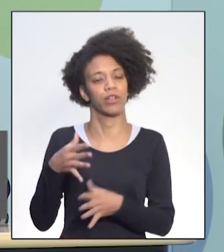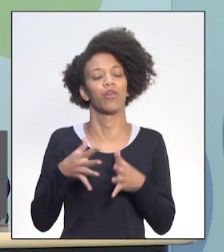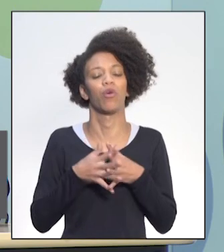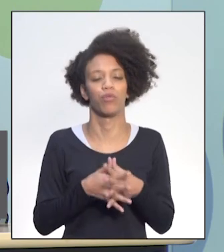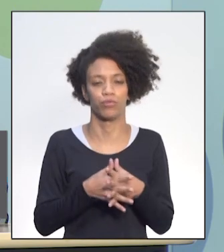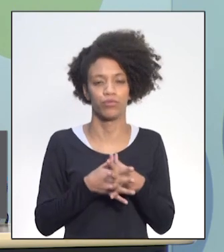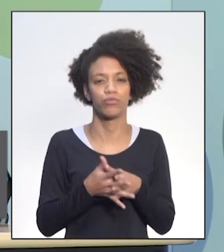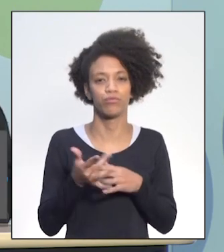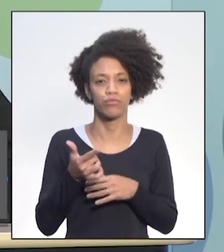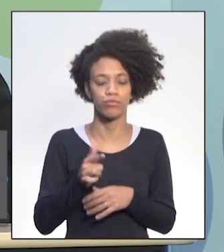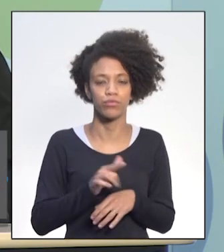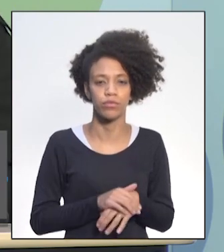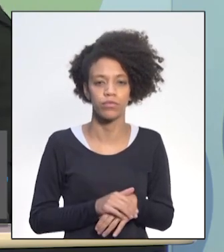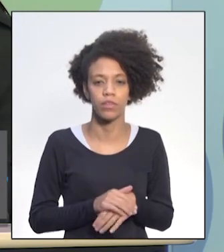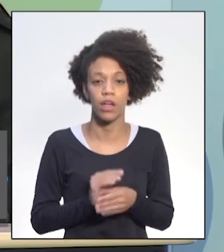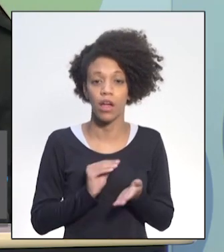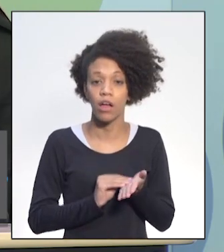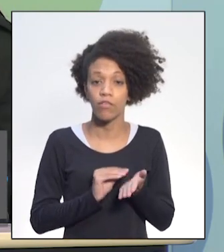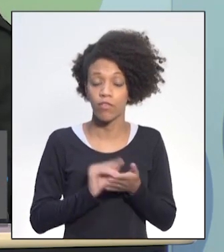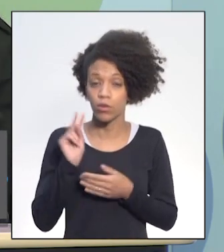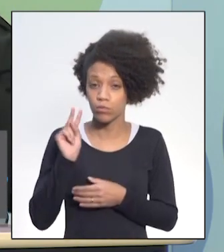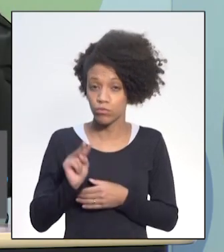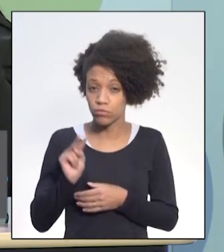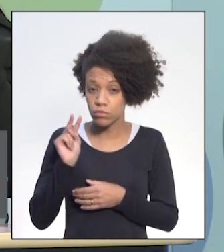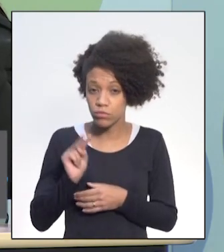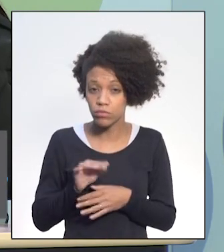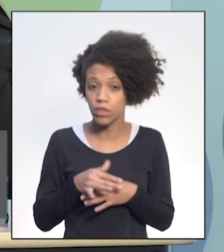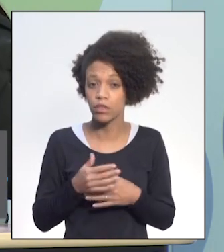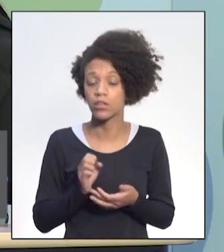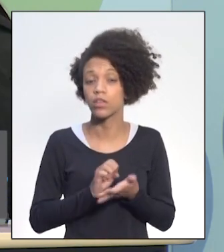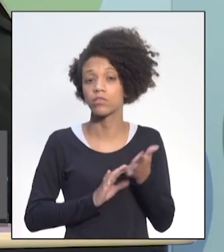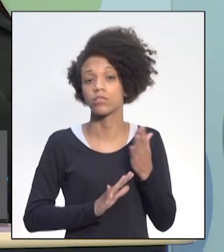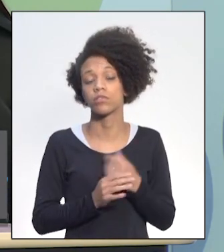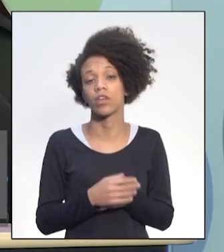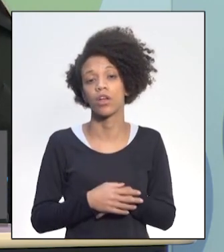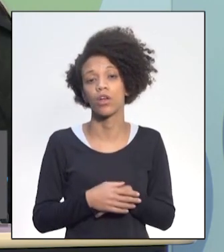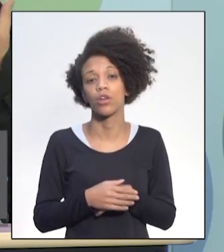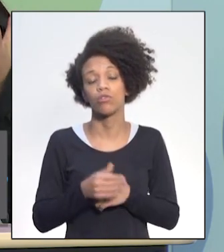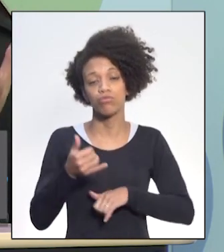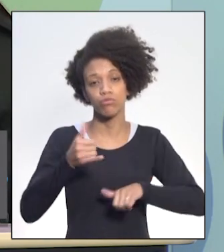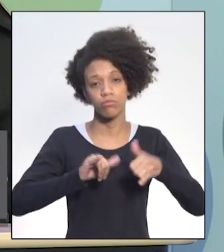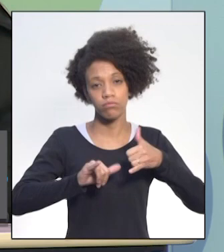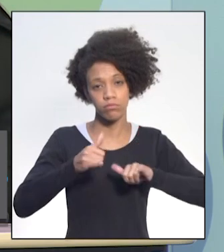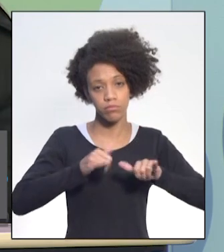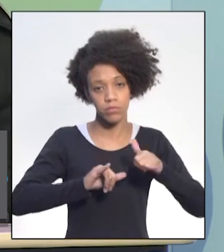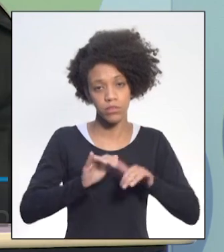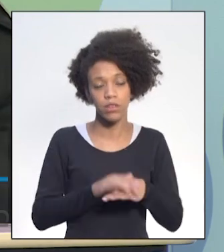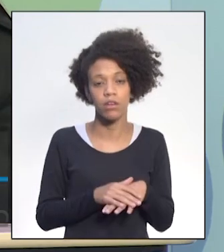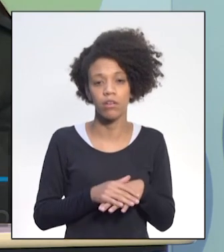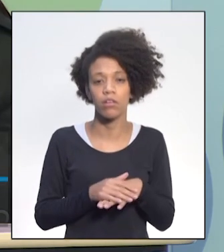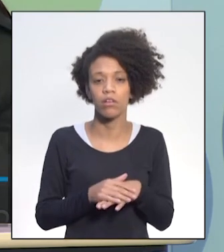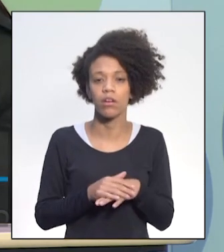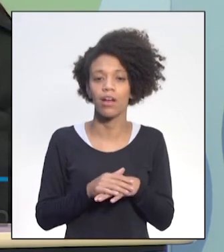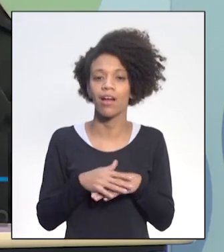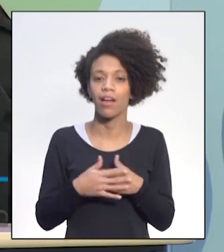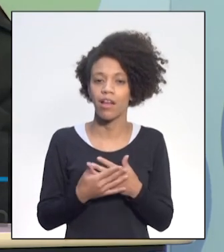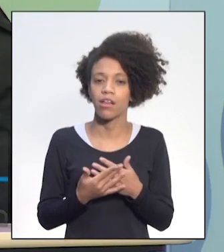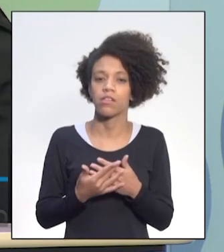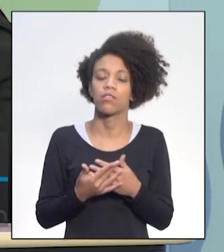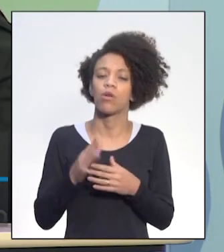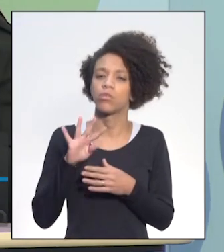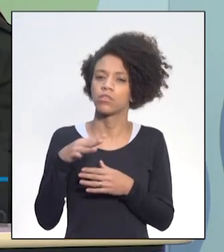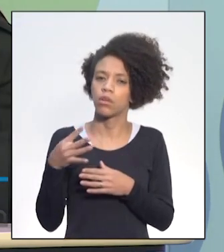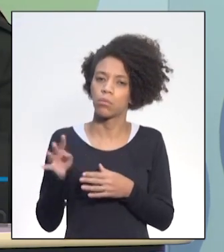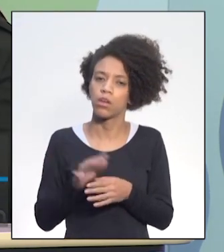confundindo, né, a falta de leitura, né, num exercício, acho que de química, né, ou de qualquer outra disciplina, Sim. ela, tanto da